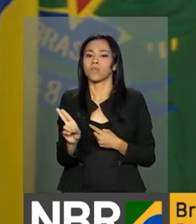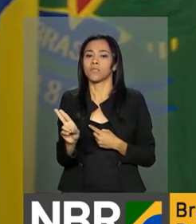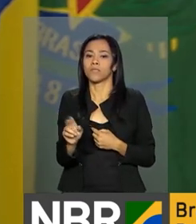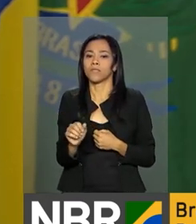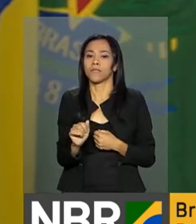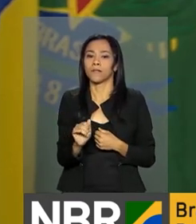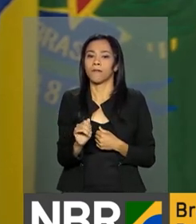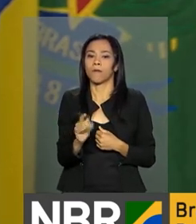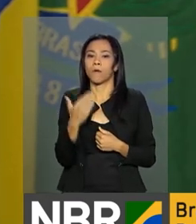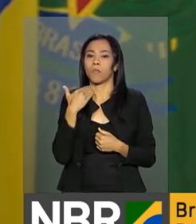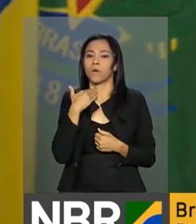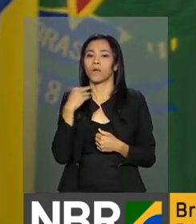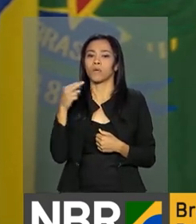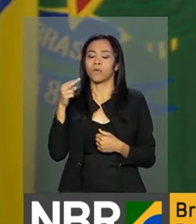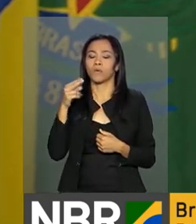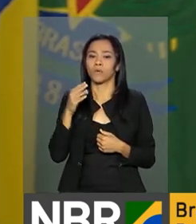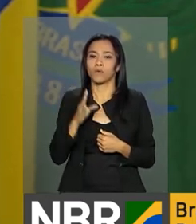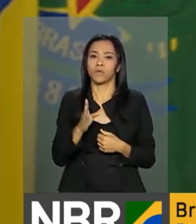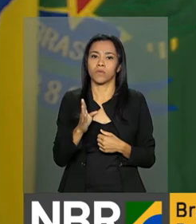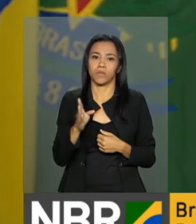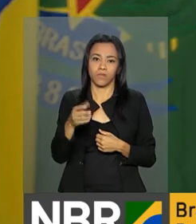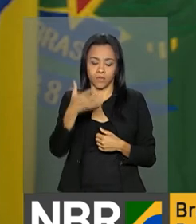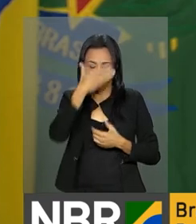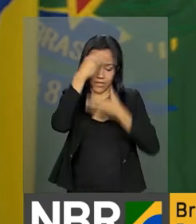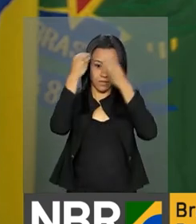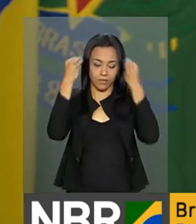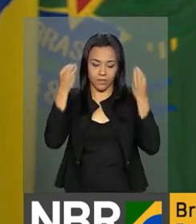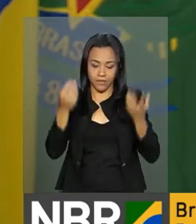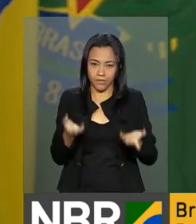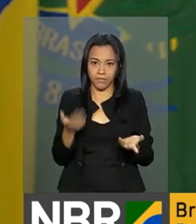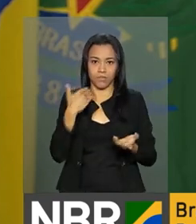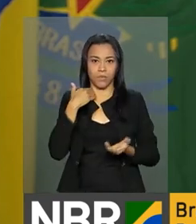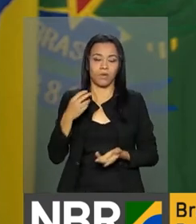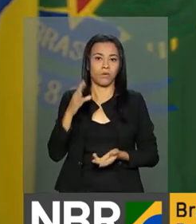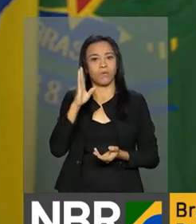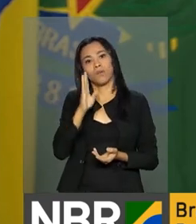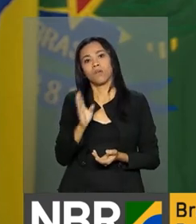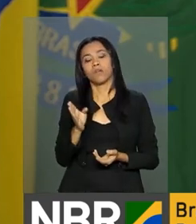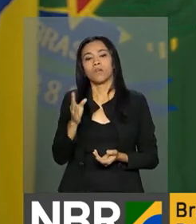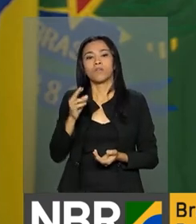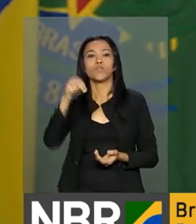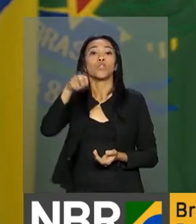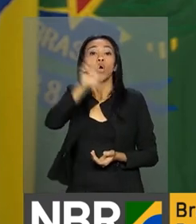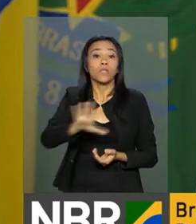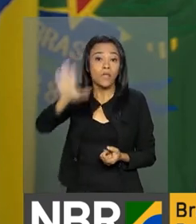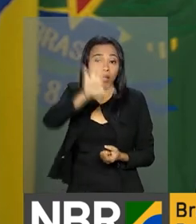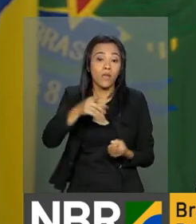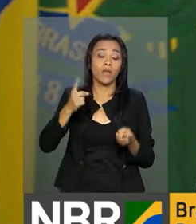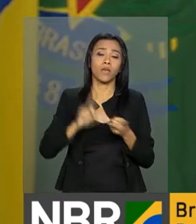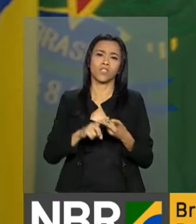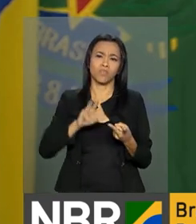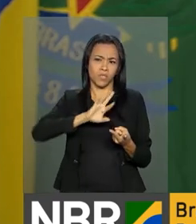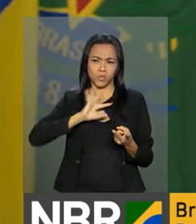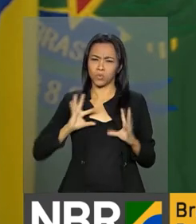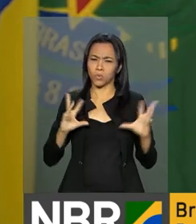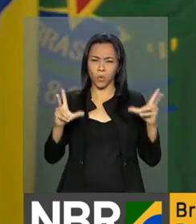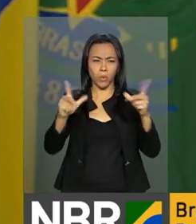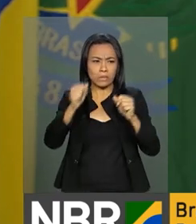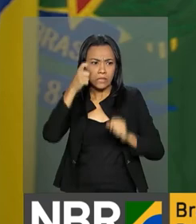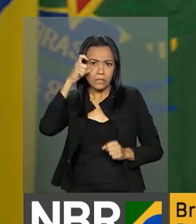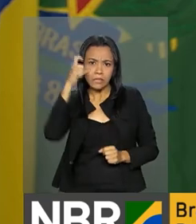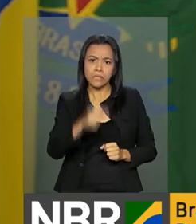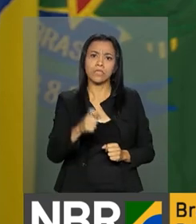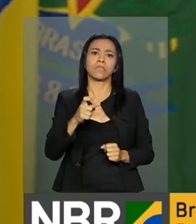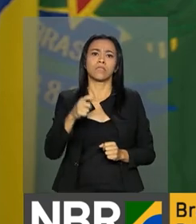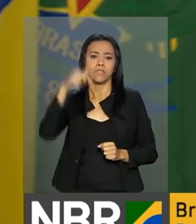banco do nordeste de um branco mas todos eles interessadíssimos né é nesta